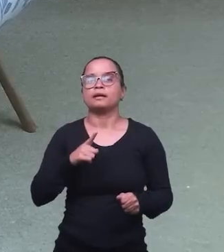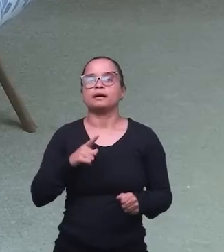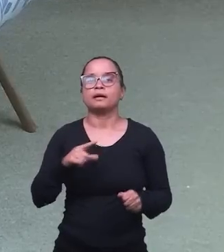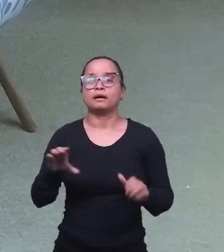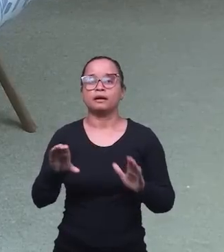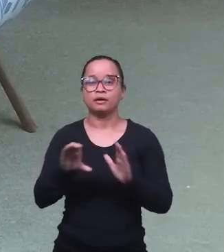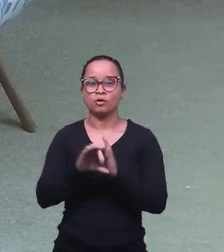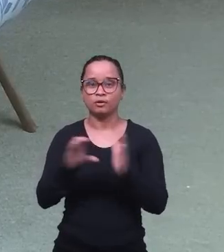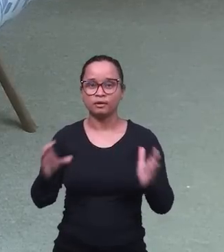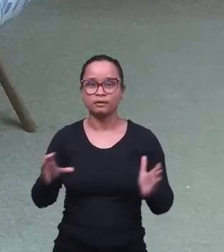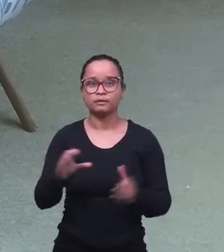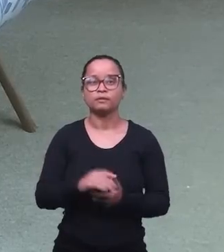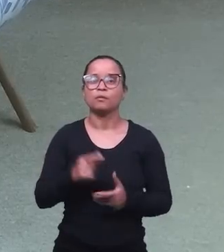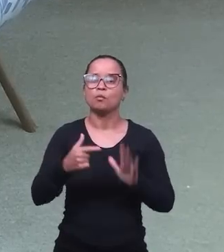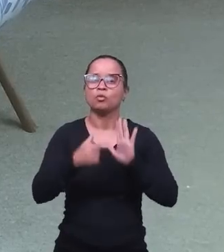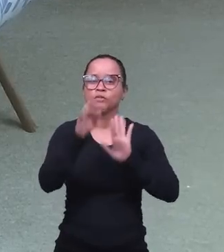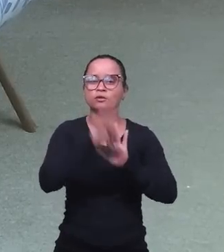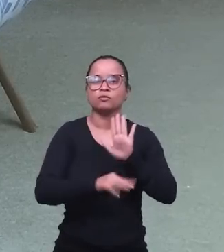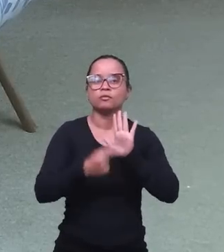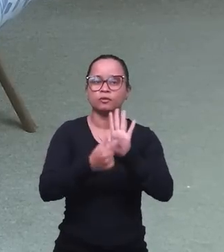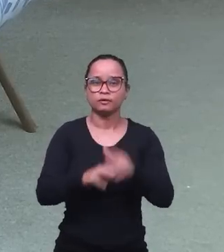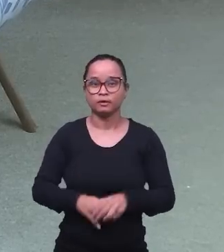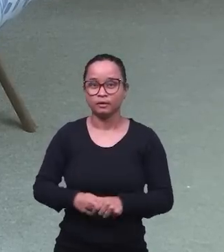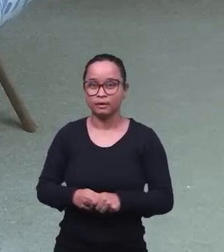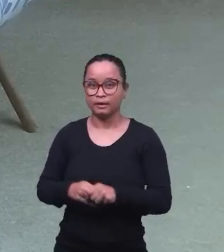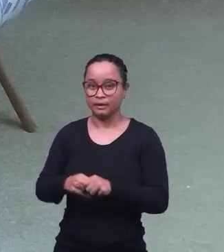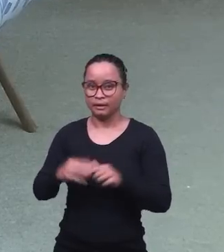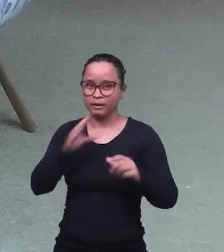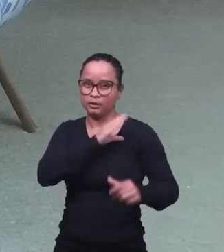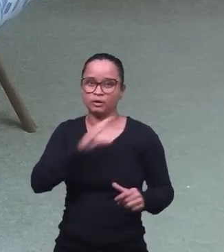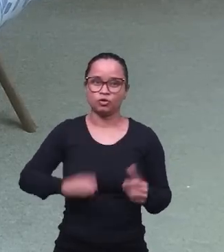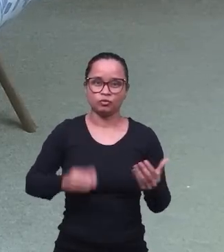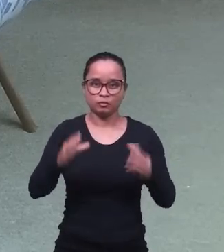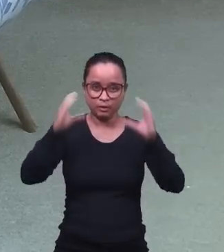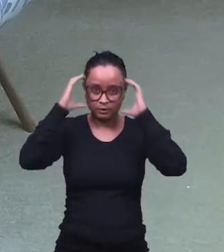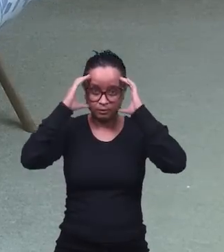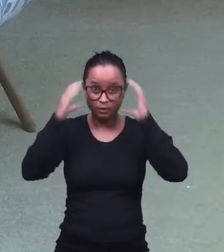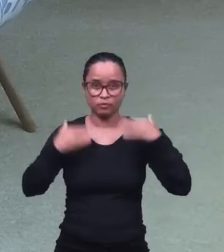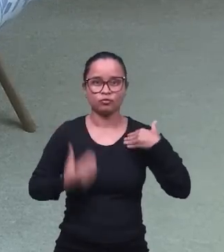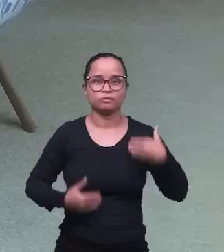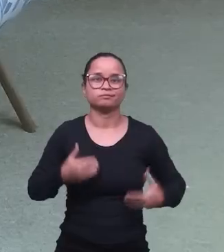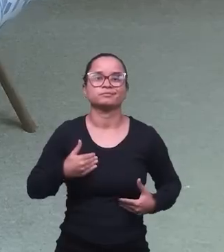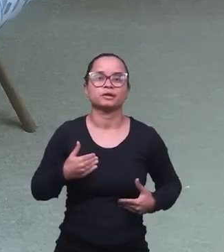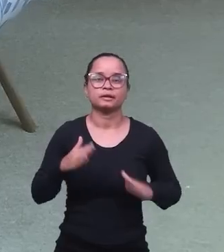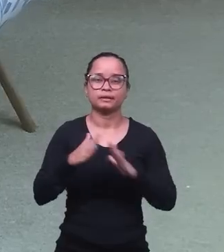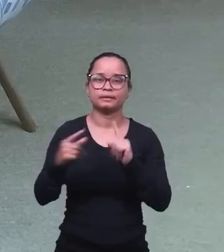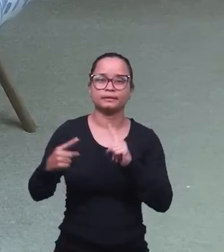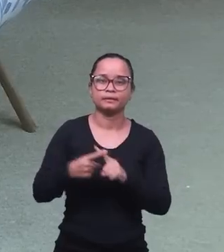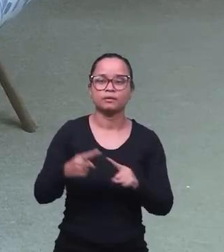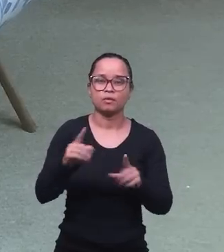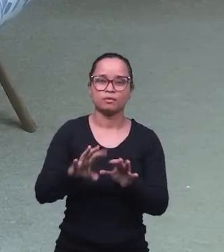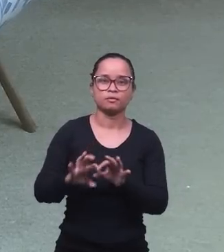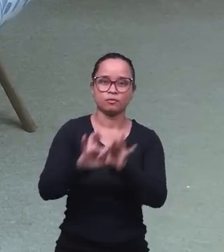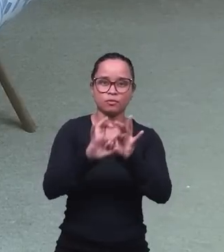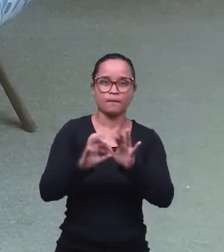18, diz assim: e Cristo é a cabeça do corpo, que é a igreja. Então, essa plena comunhão,